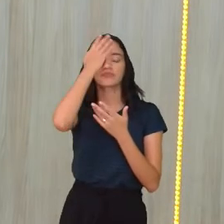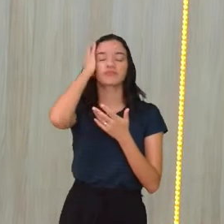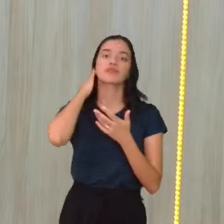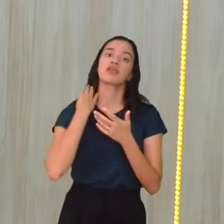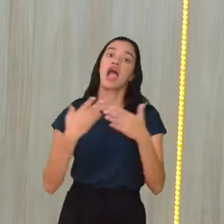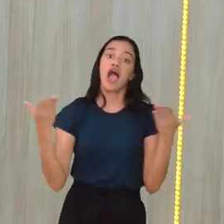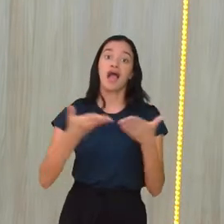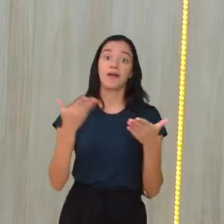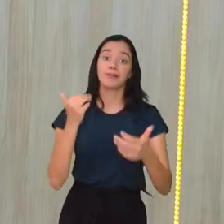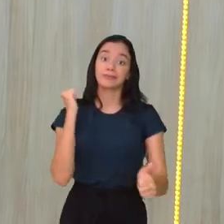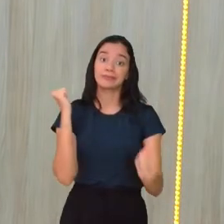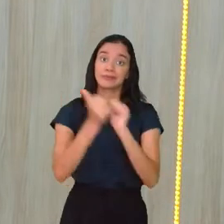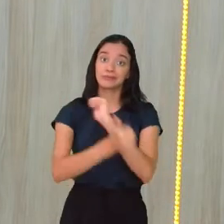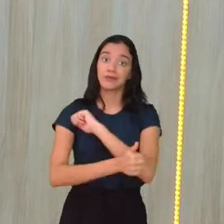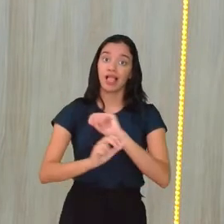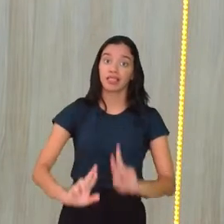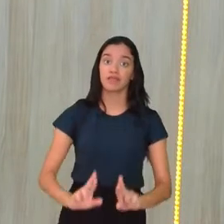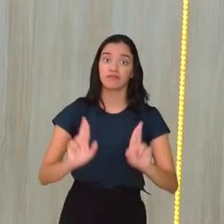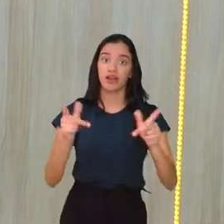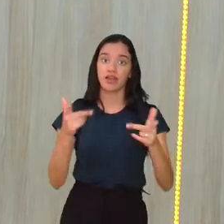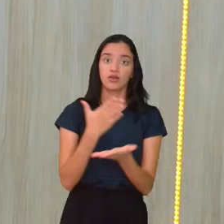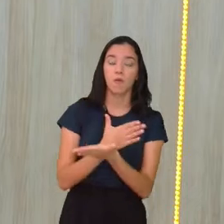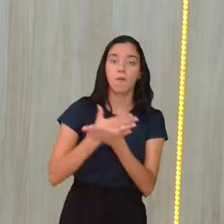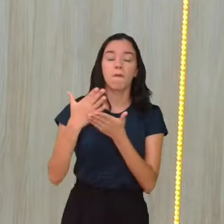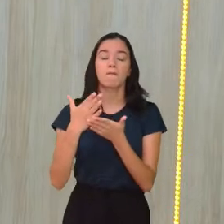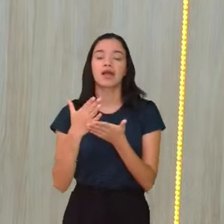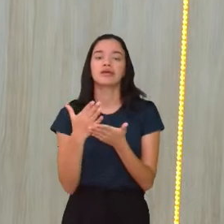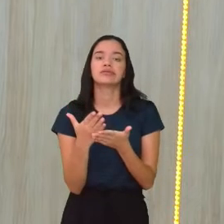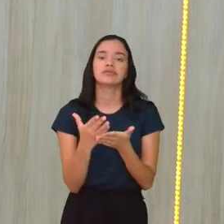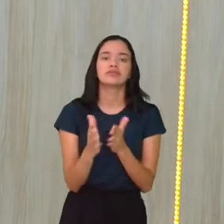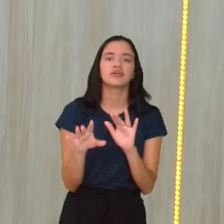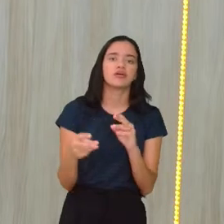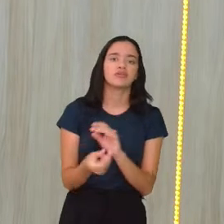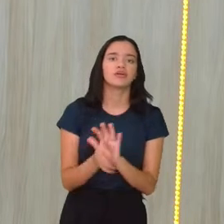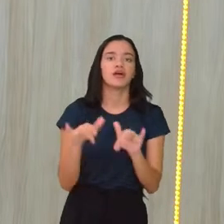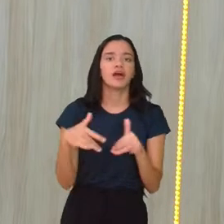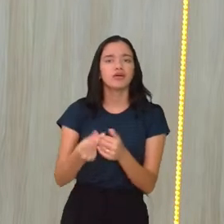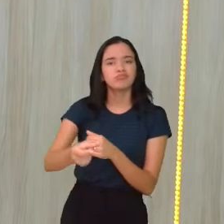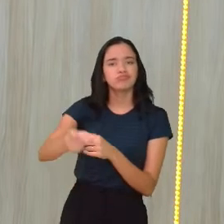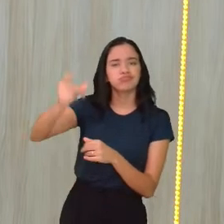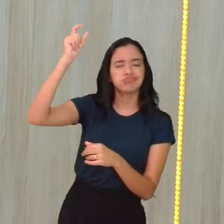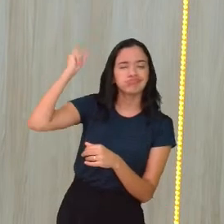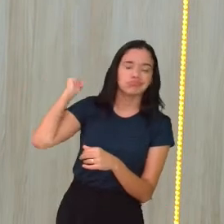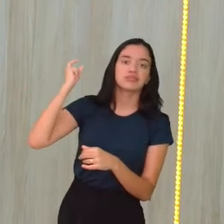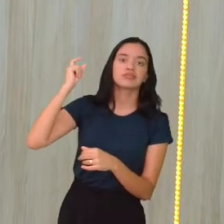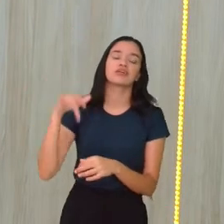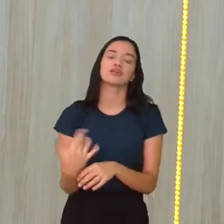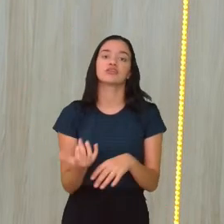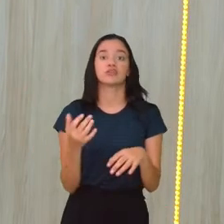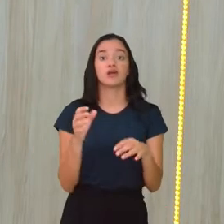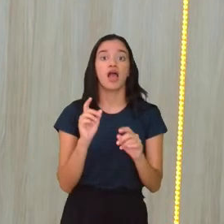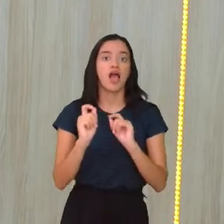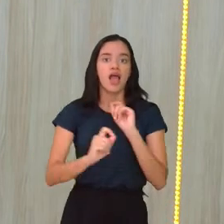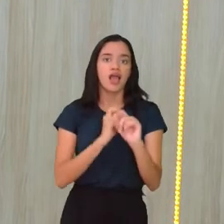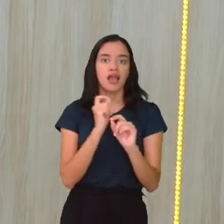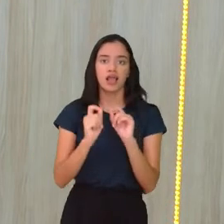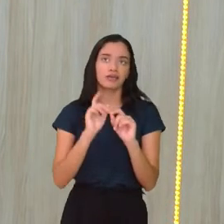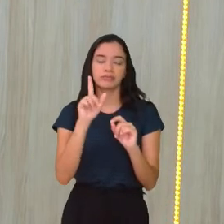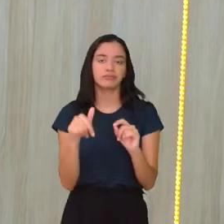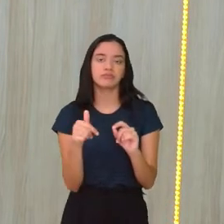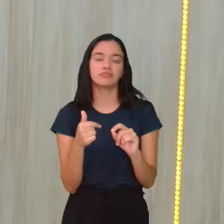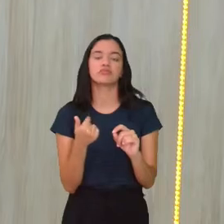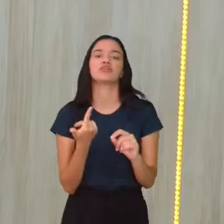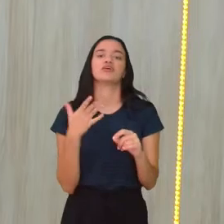no esporte, né, ele começa lá nas antigas civilizações de uma forma